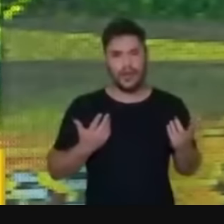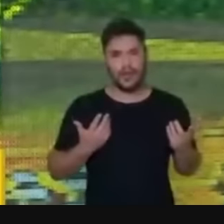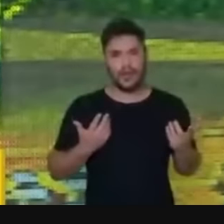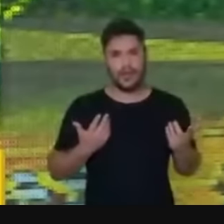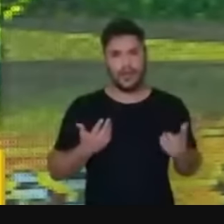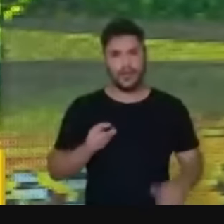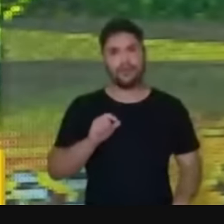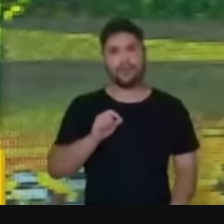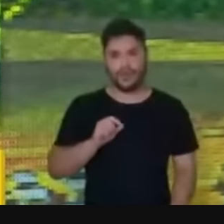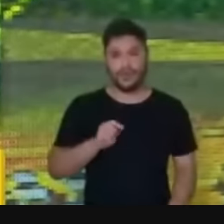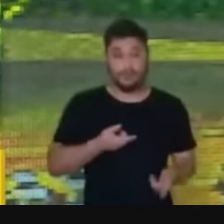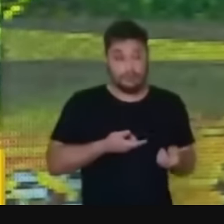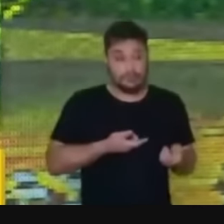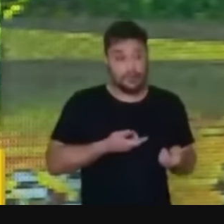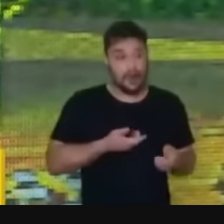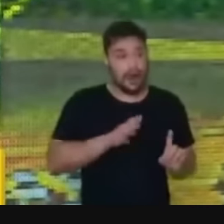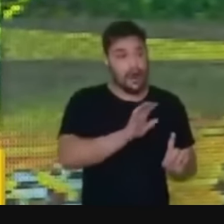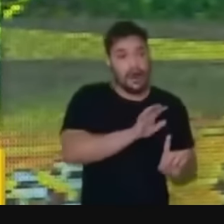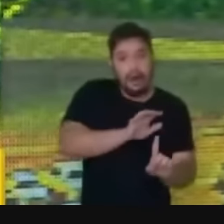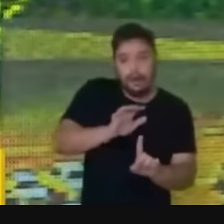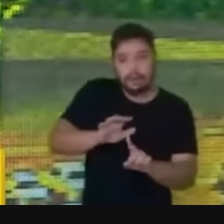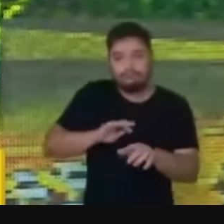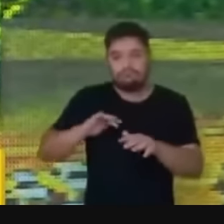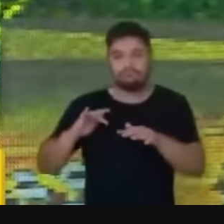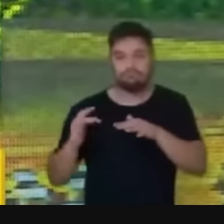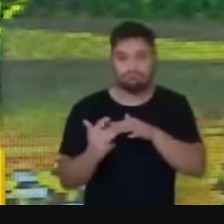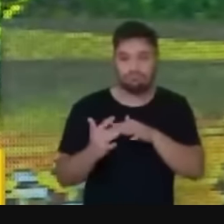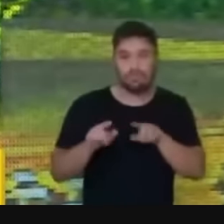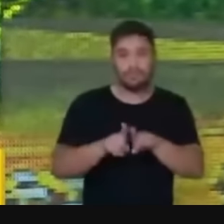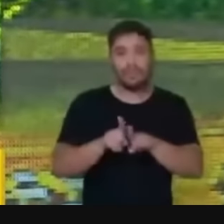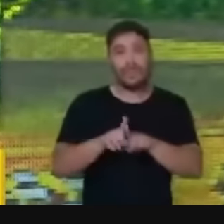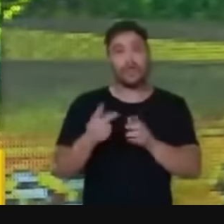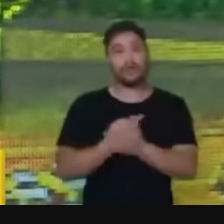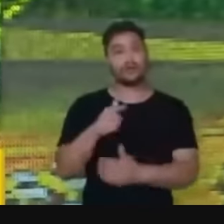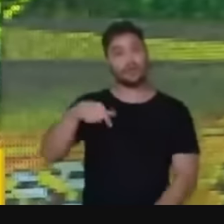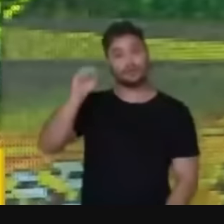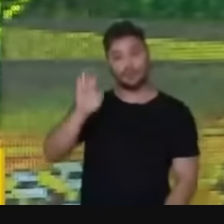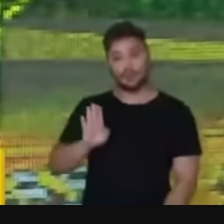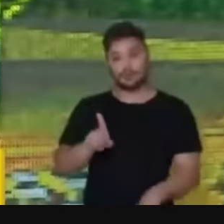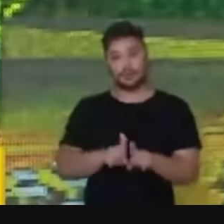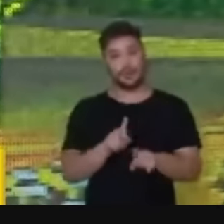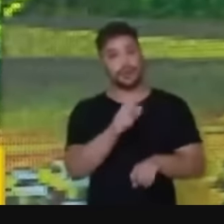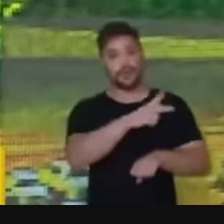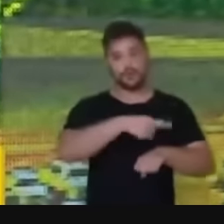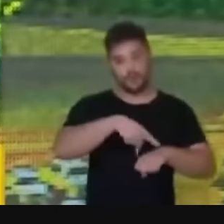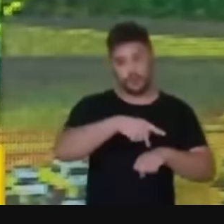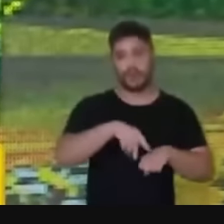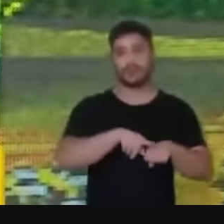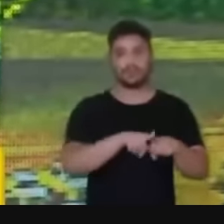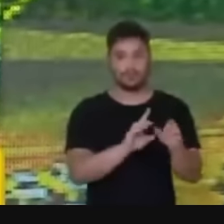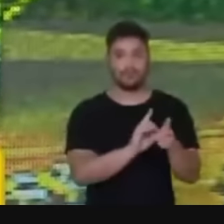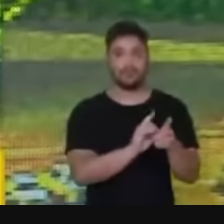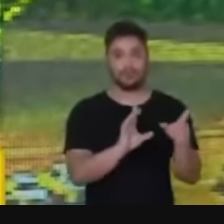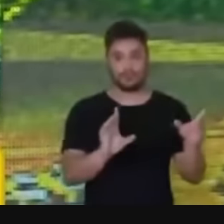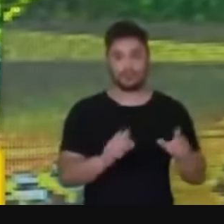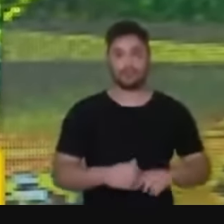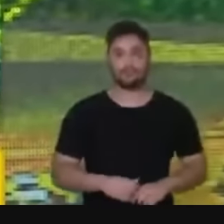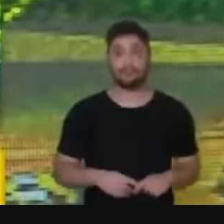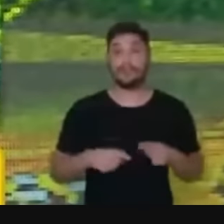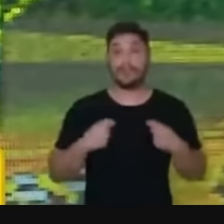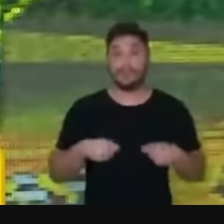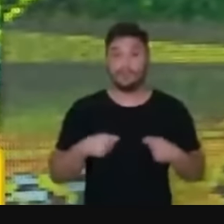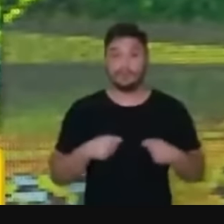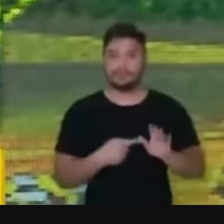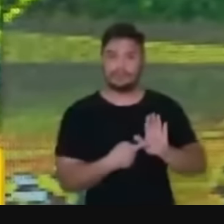um problema atual discutido não só no Brasil, discutido em todas as democracias. É necessário maior